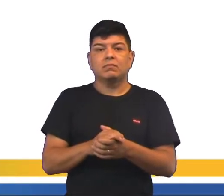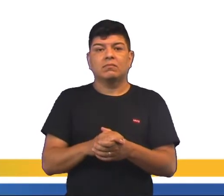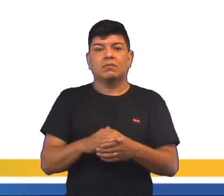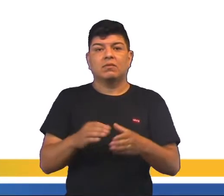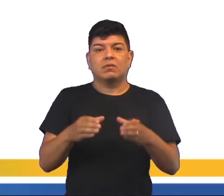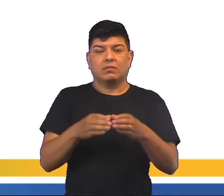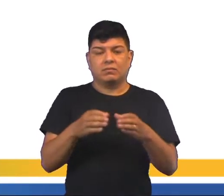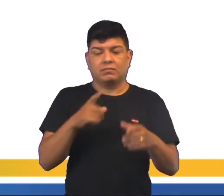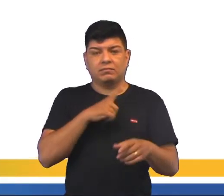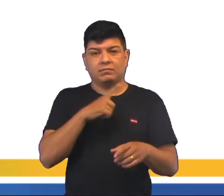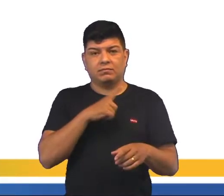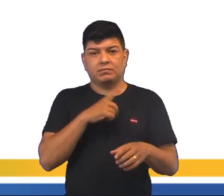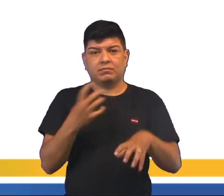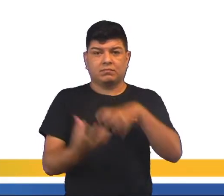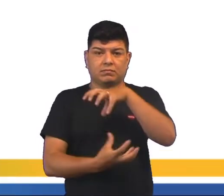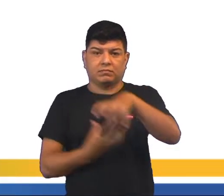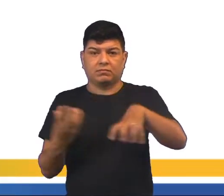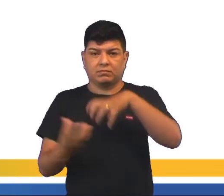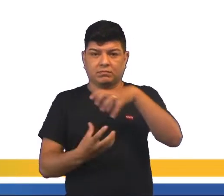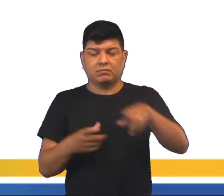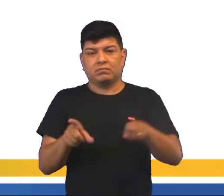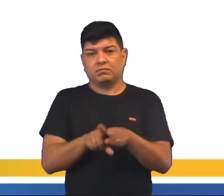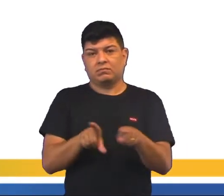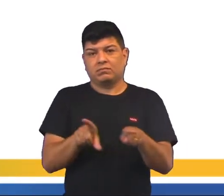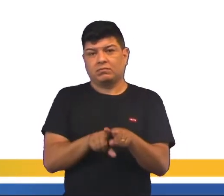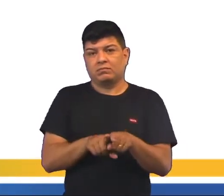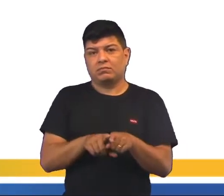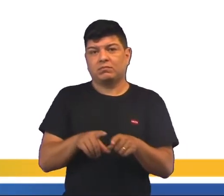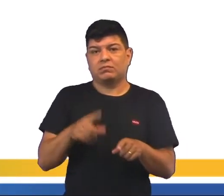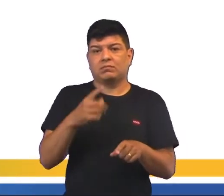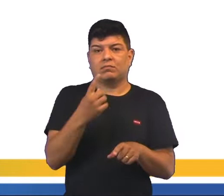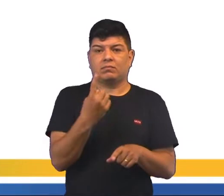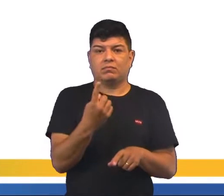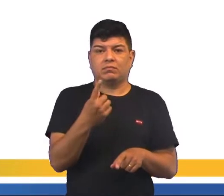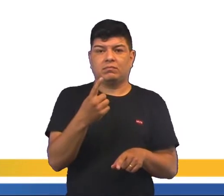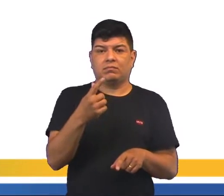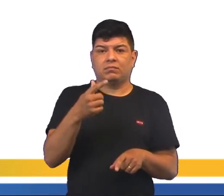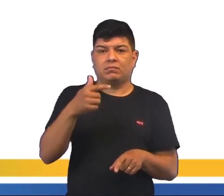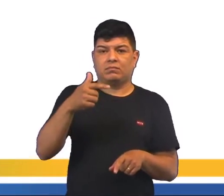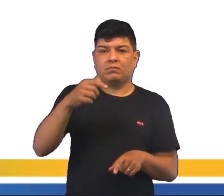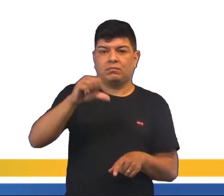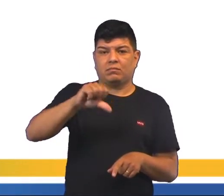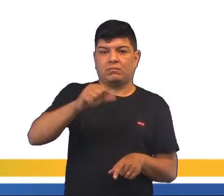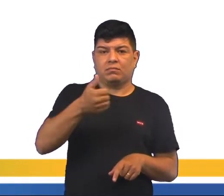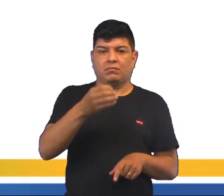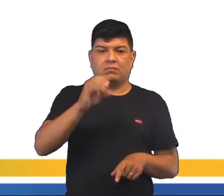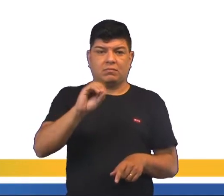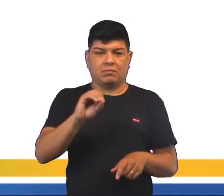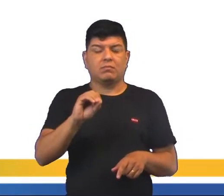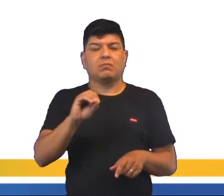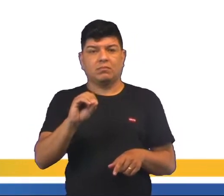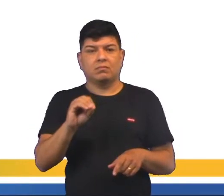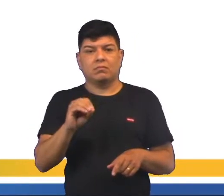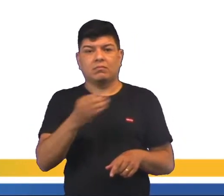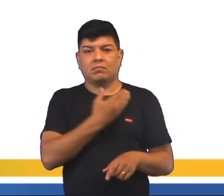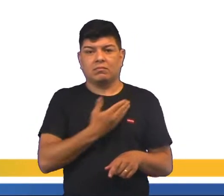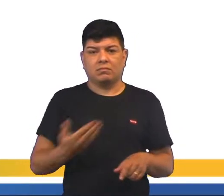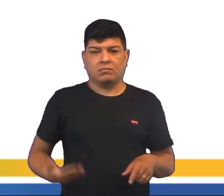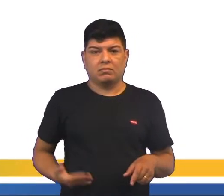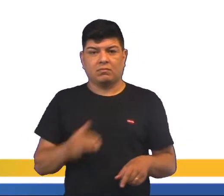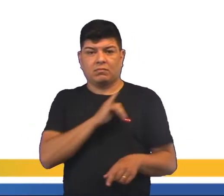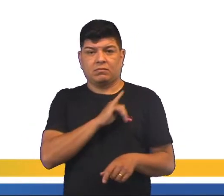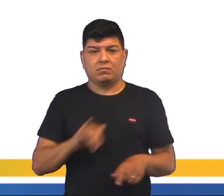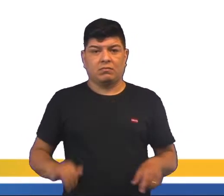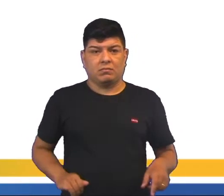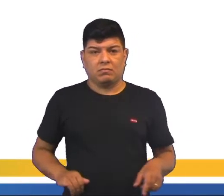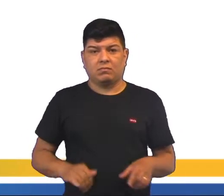Partido Nacionalista. Revoltas nacionalistas, né, entre 1910 e 1912 derrubaram o governo imperial. A